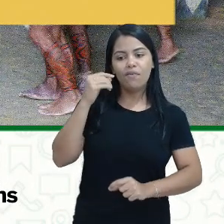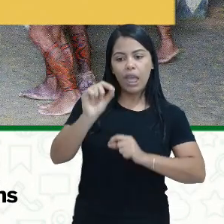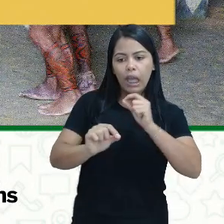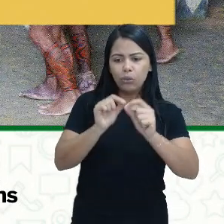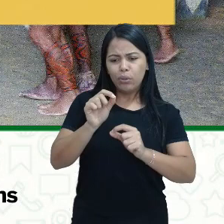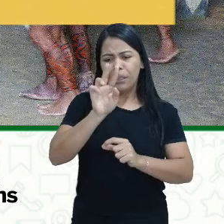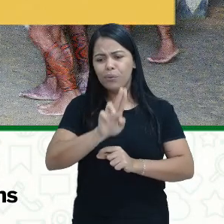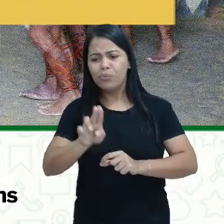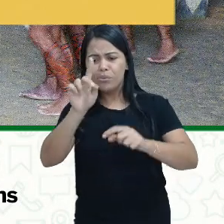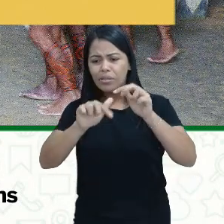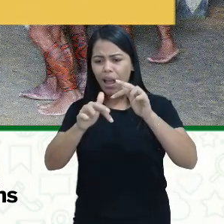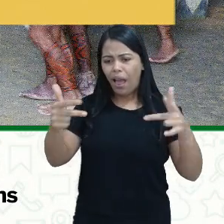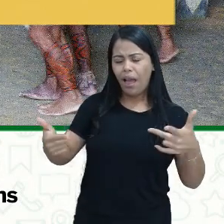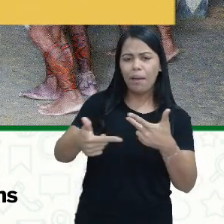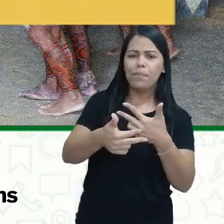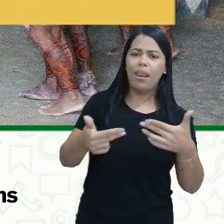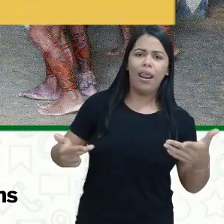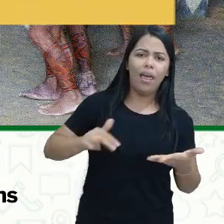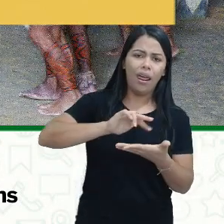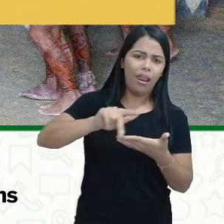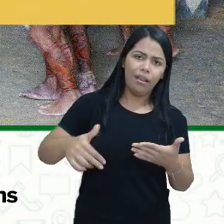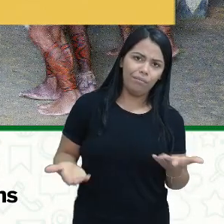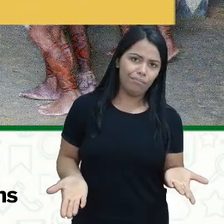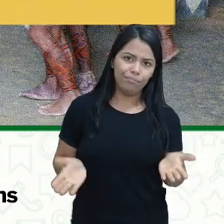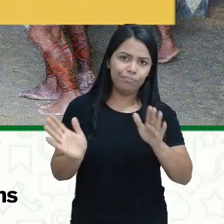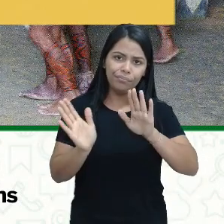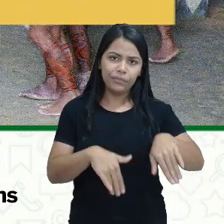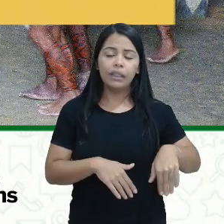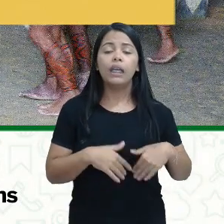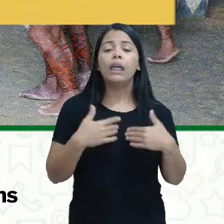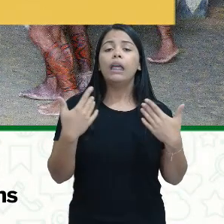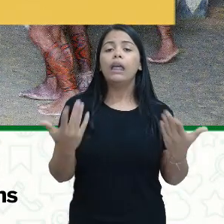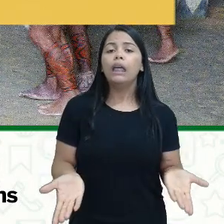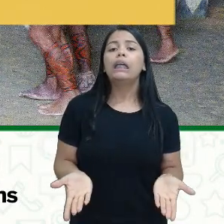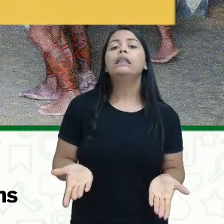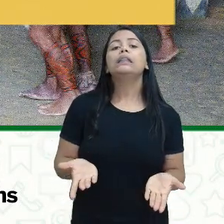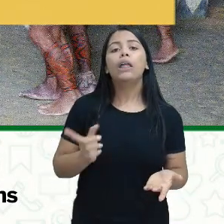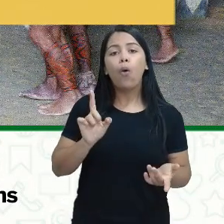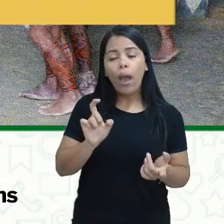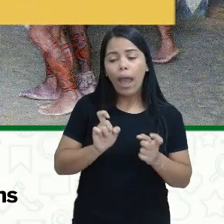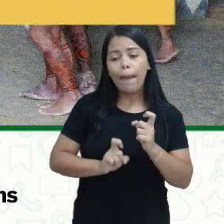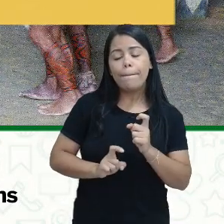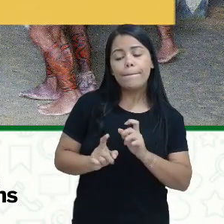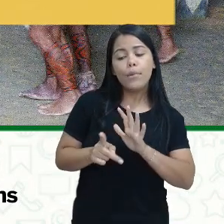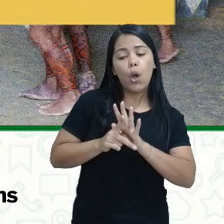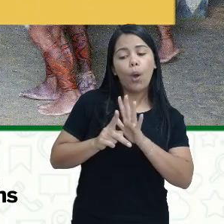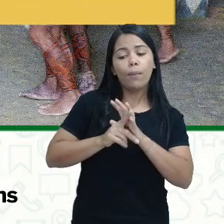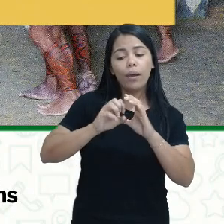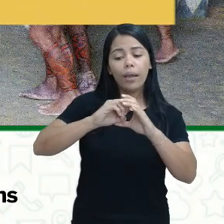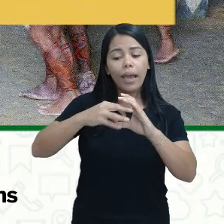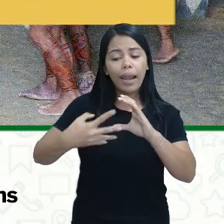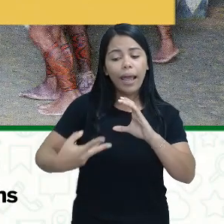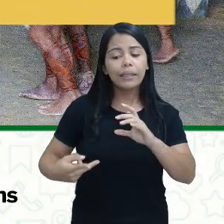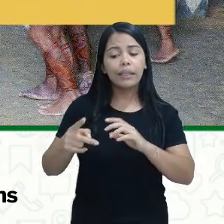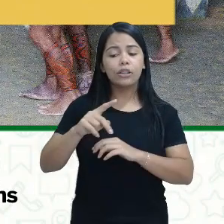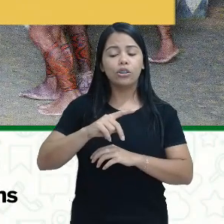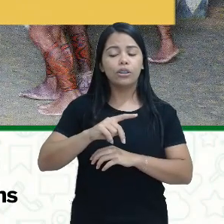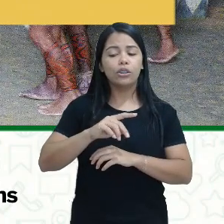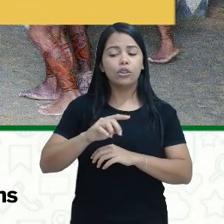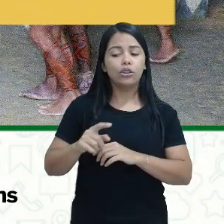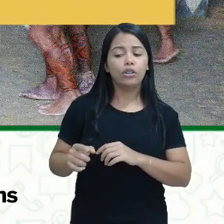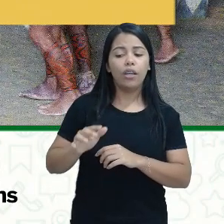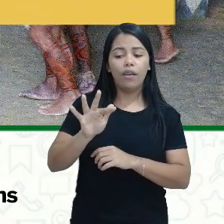seja, não vai ser o quê? Um traço, características fenotípicas. Eita,